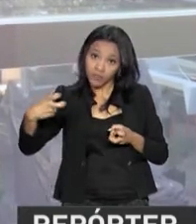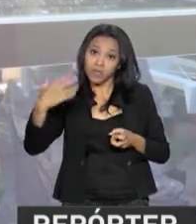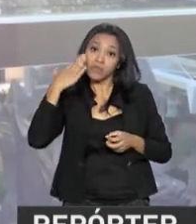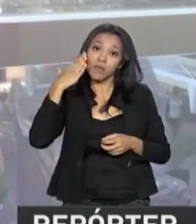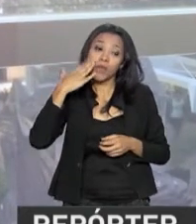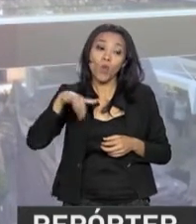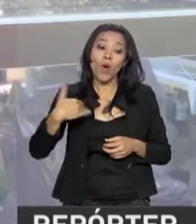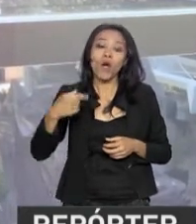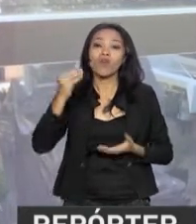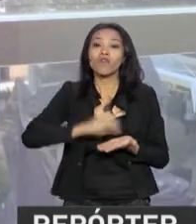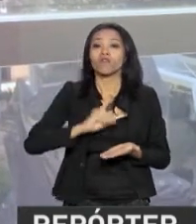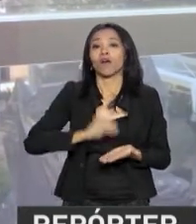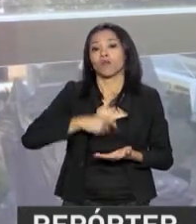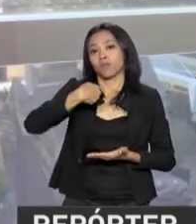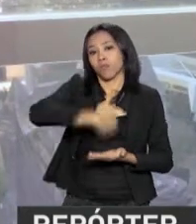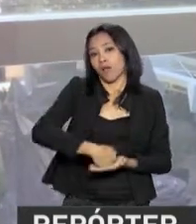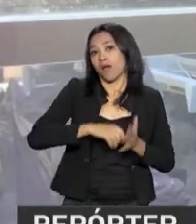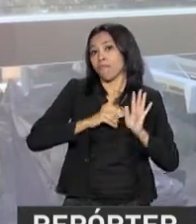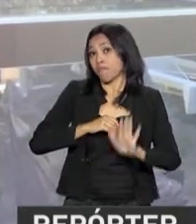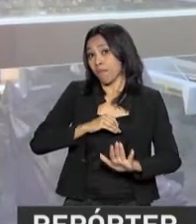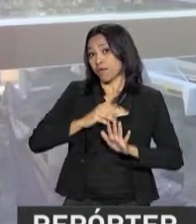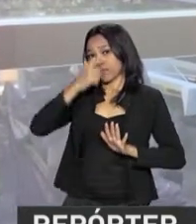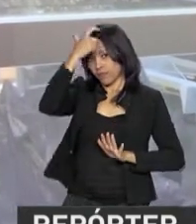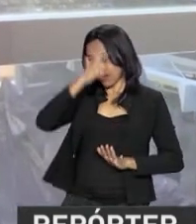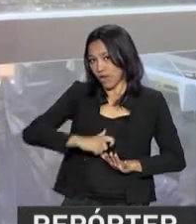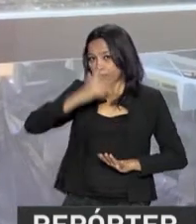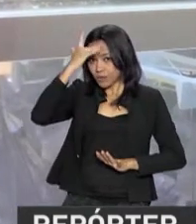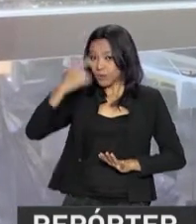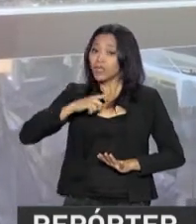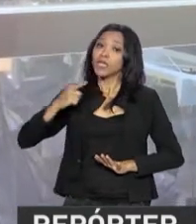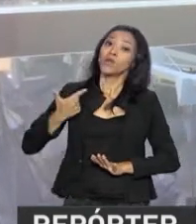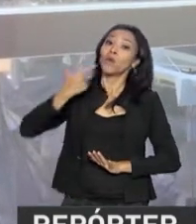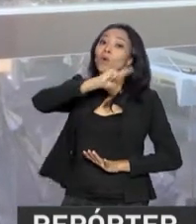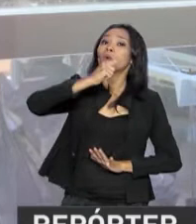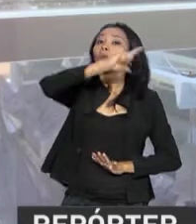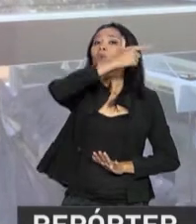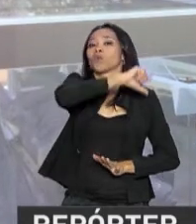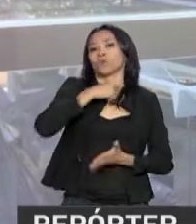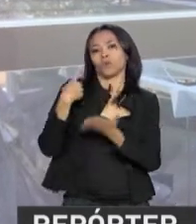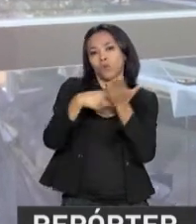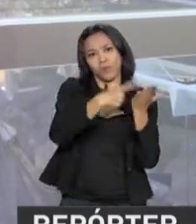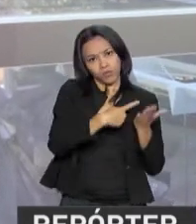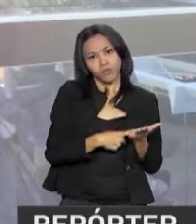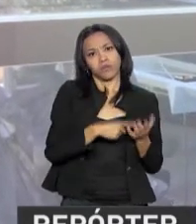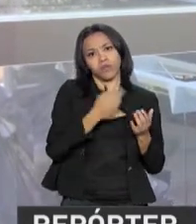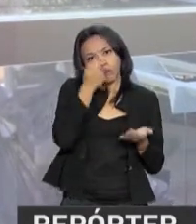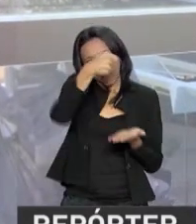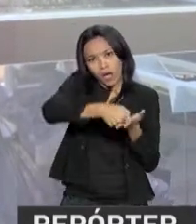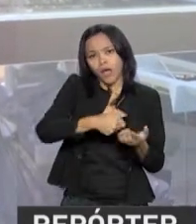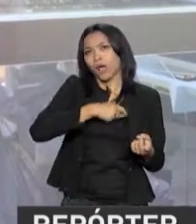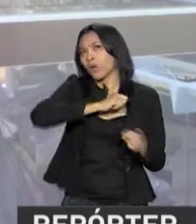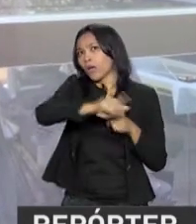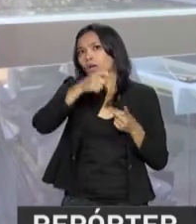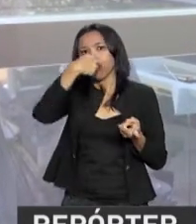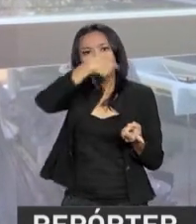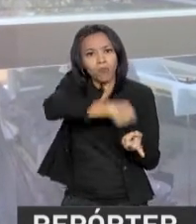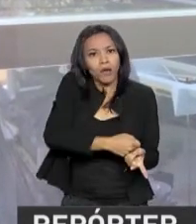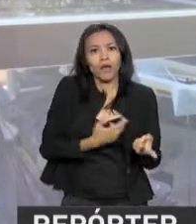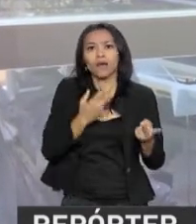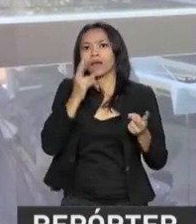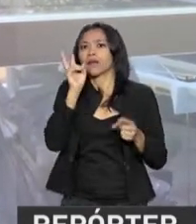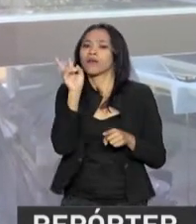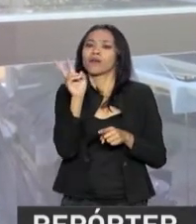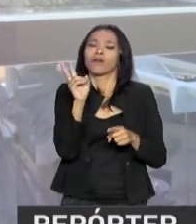inadimplente. No entanto, esse consumidor ele tem uma série de outros compromissos que ele honra. Ele tem o aluguel, ele tem o financiamento